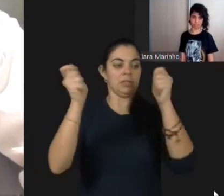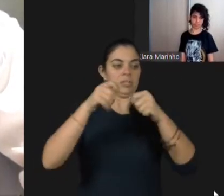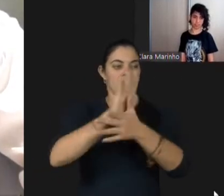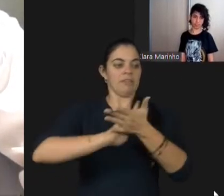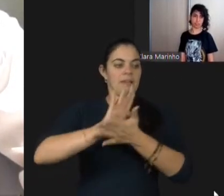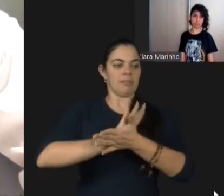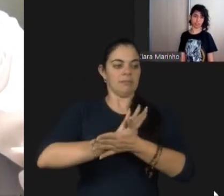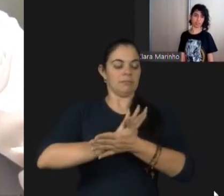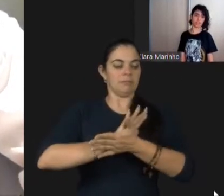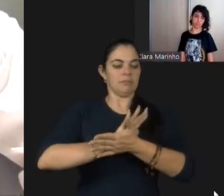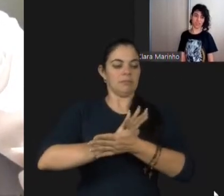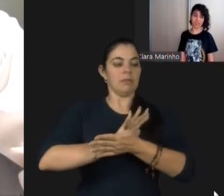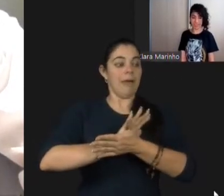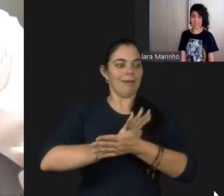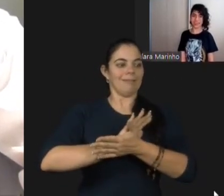Mas